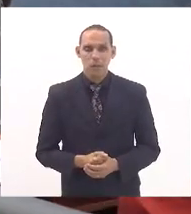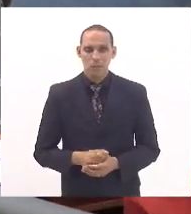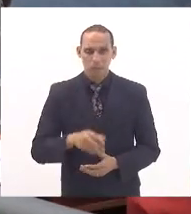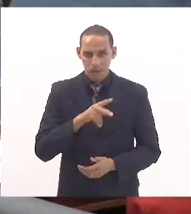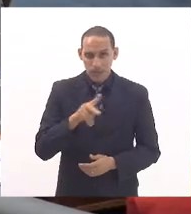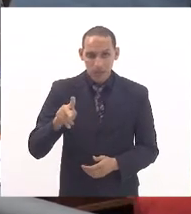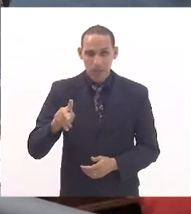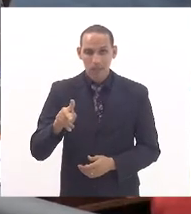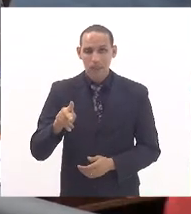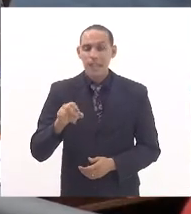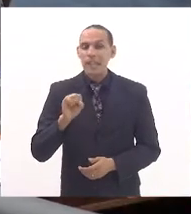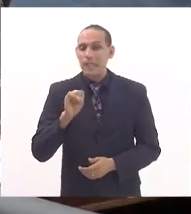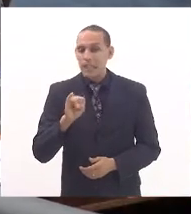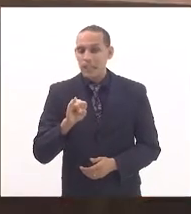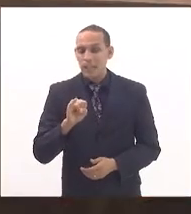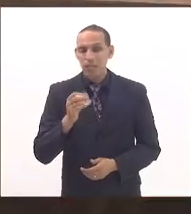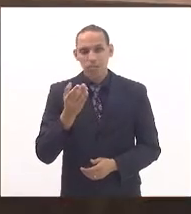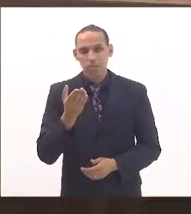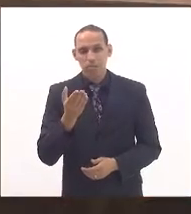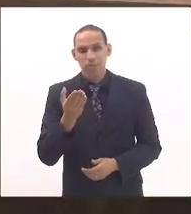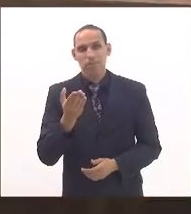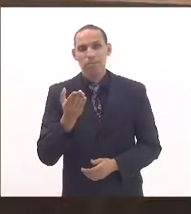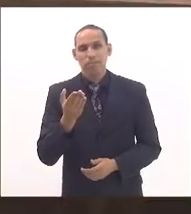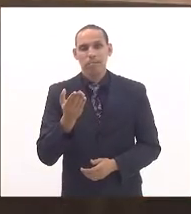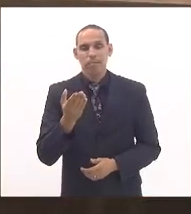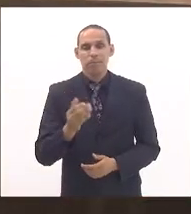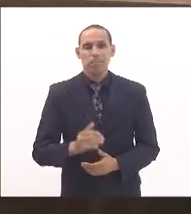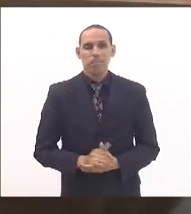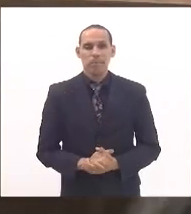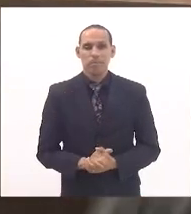Presidente, se Vossa Excelência.